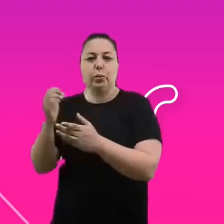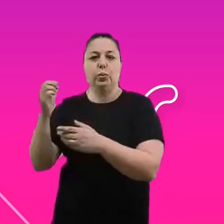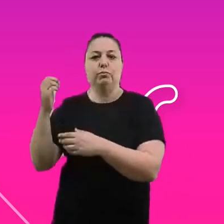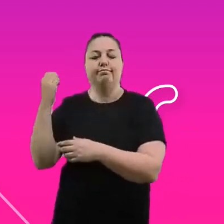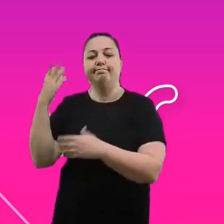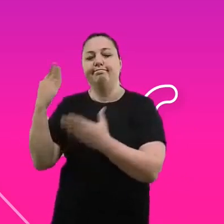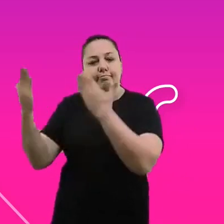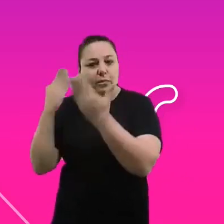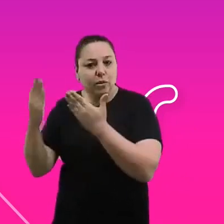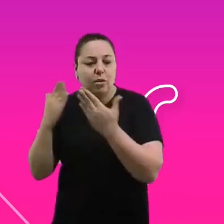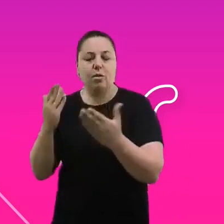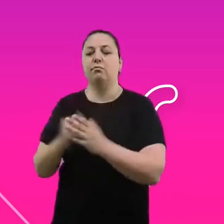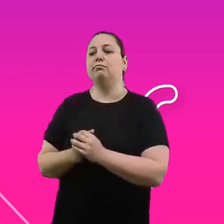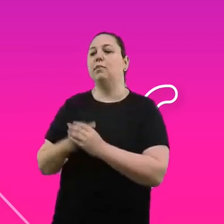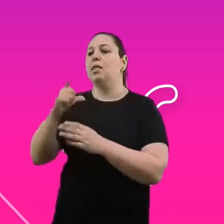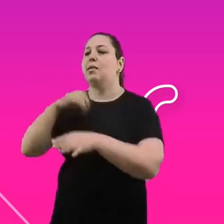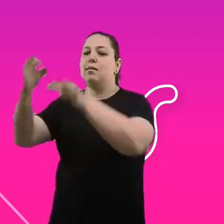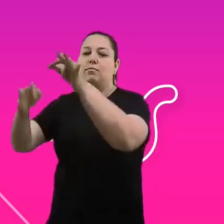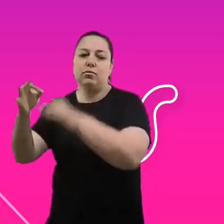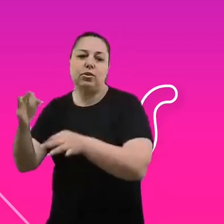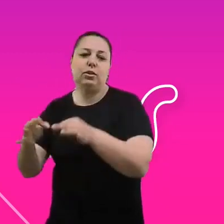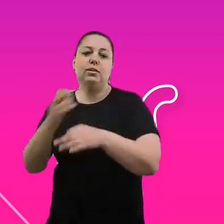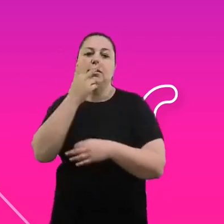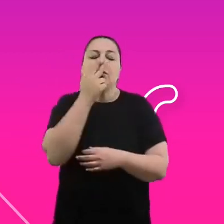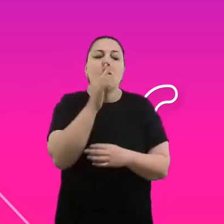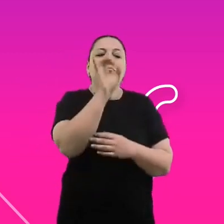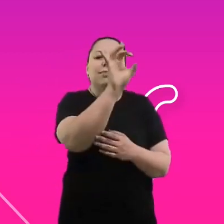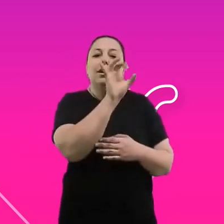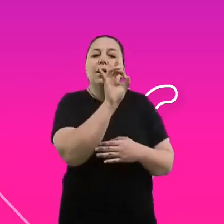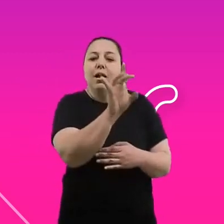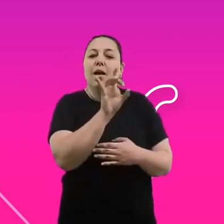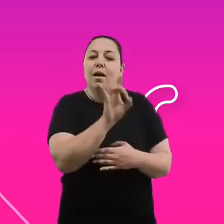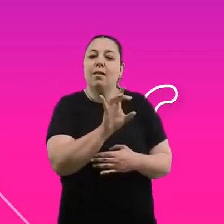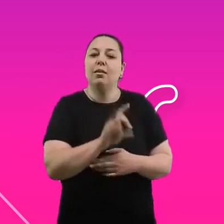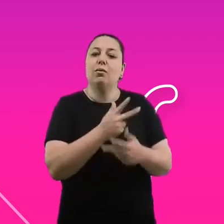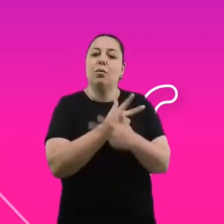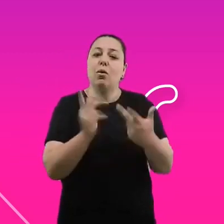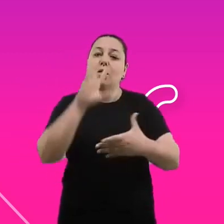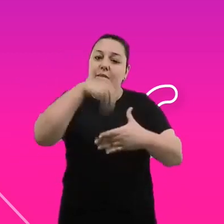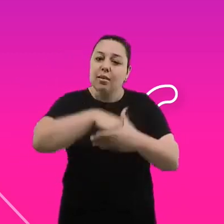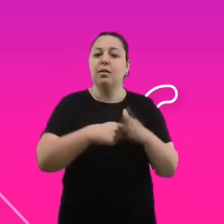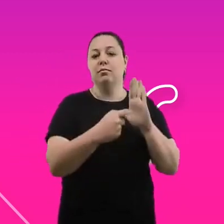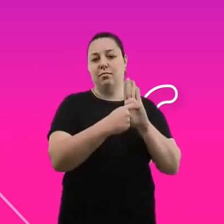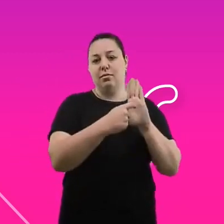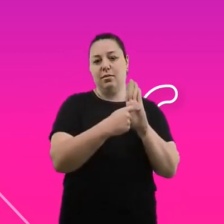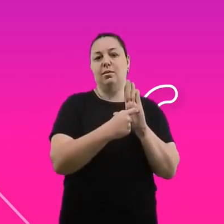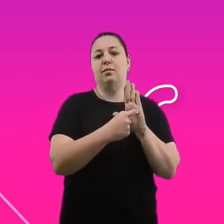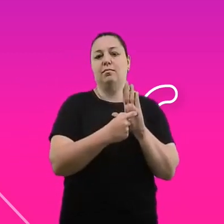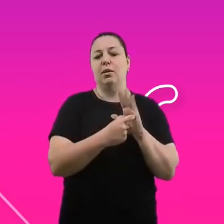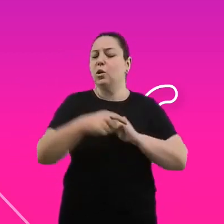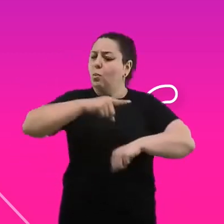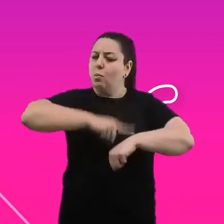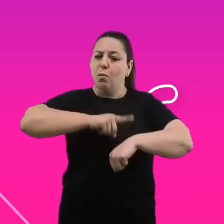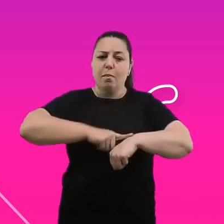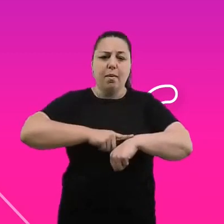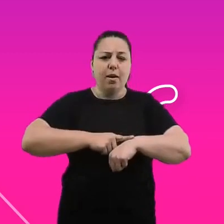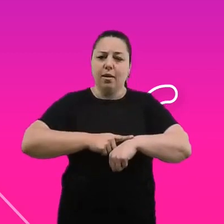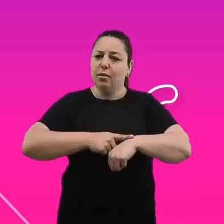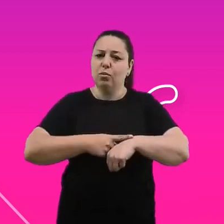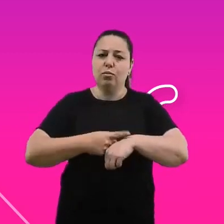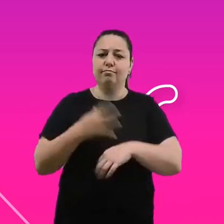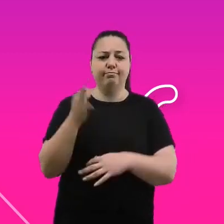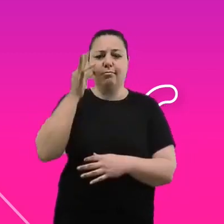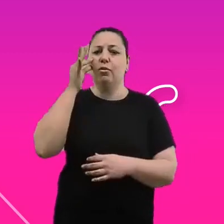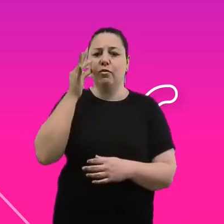em determinado período. Com isso, a gente tem um instrumento em tempo real, de todos os